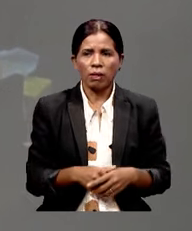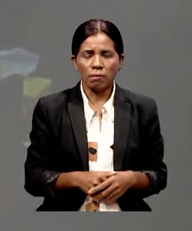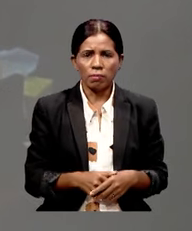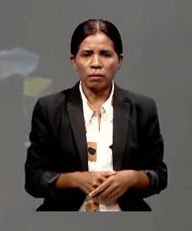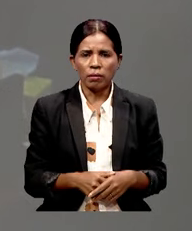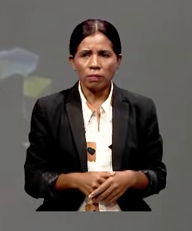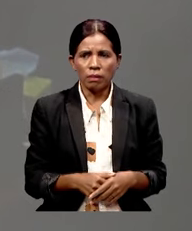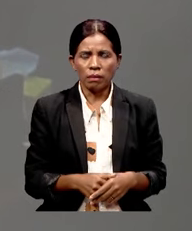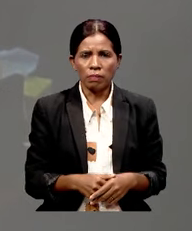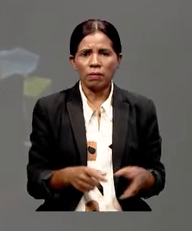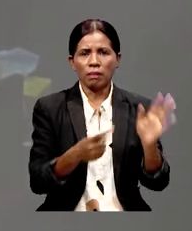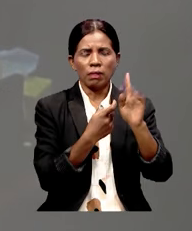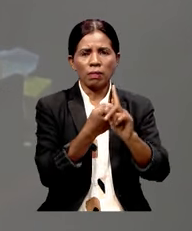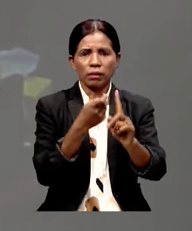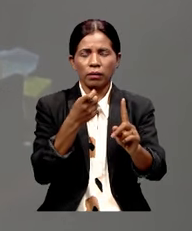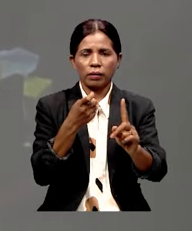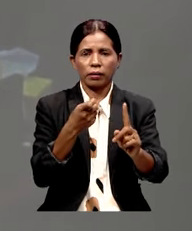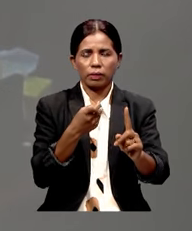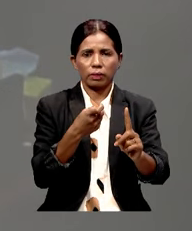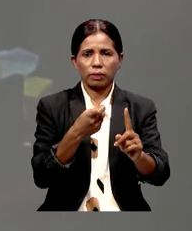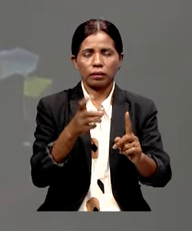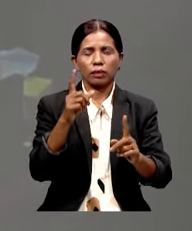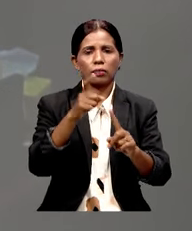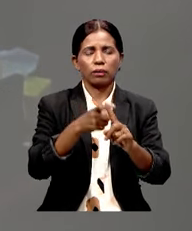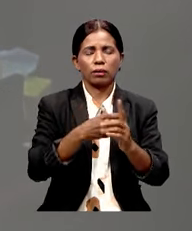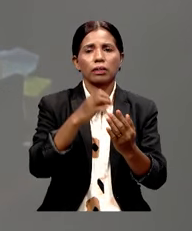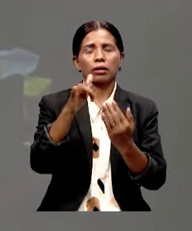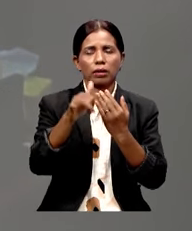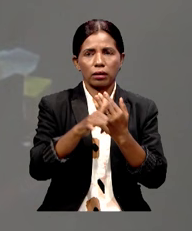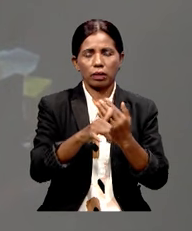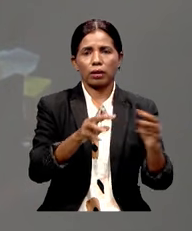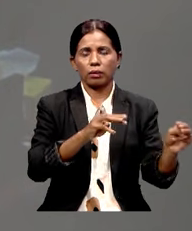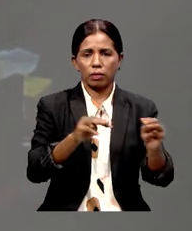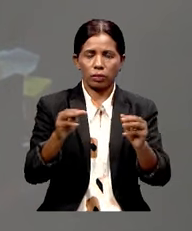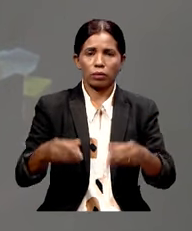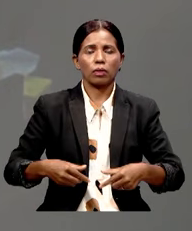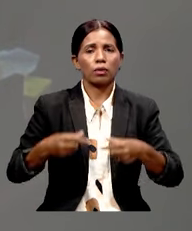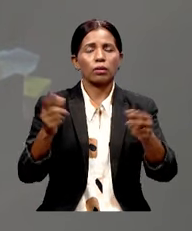cessa a partir do 1 de janeiro, por exemplo, para ir a transição ainda.